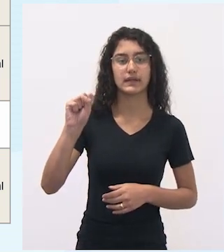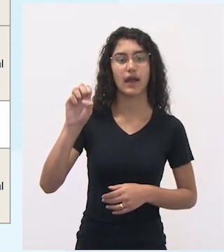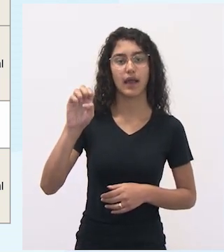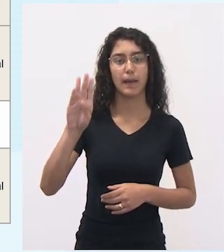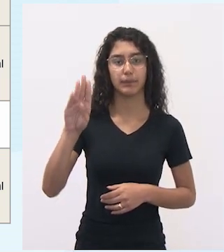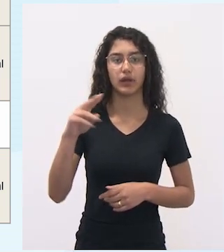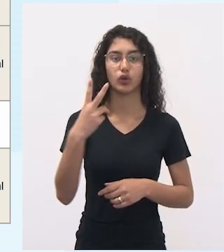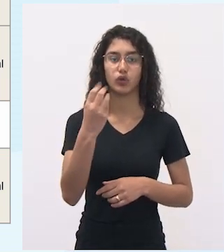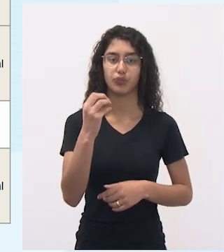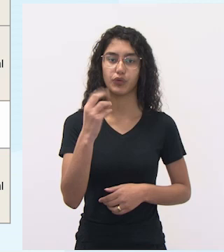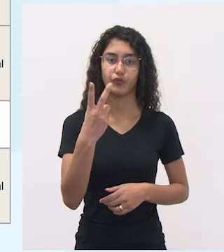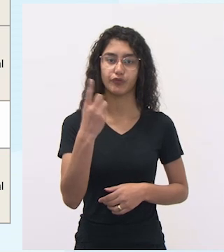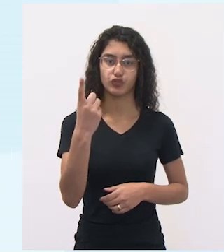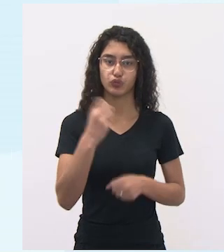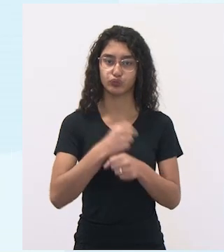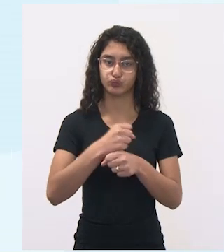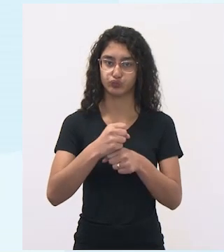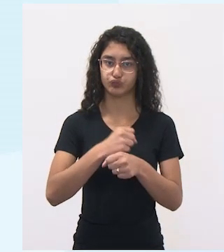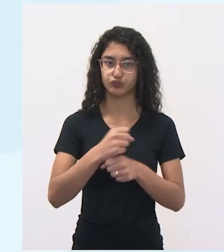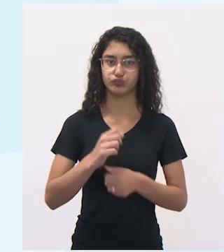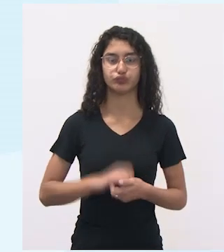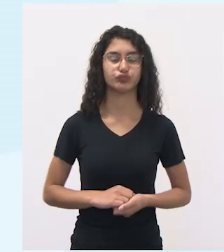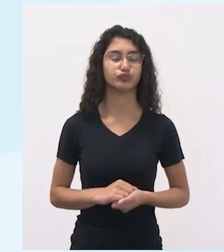2021. O próximo.